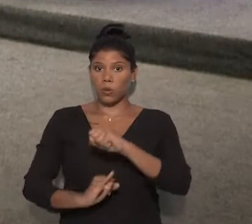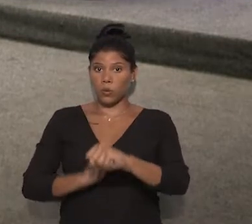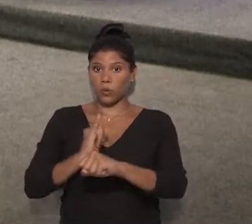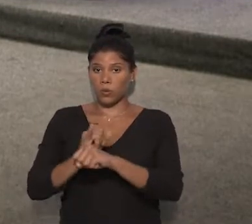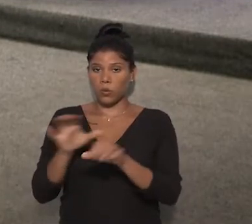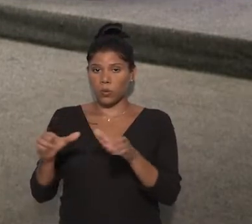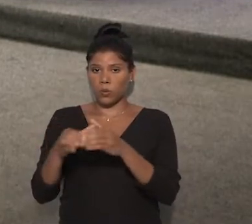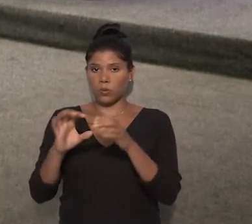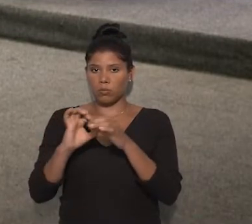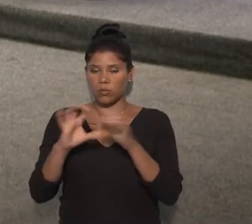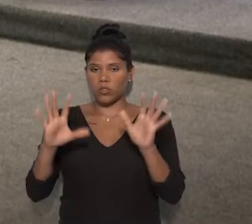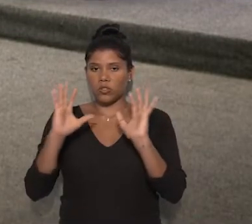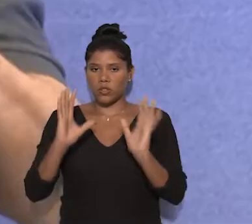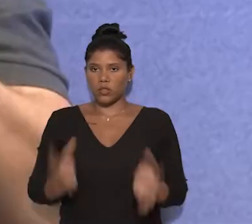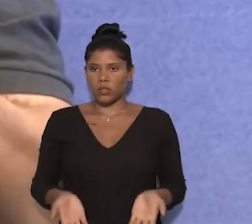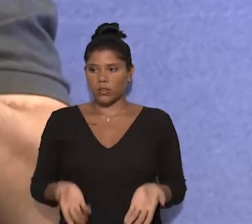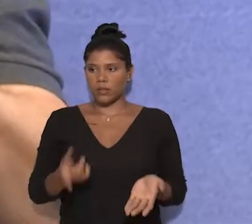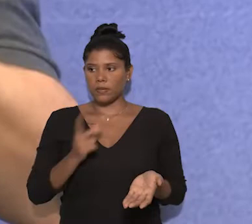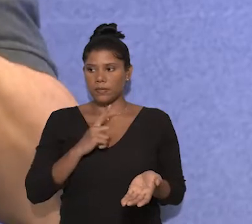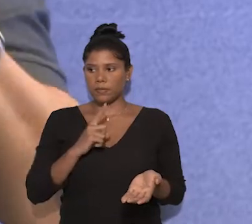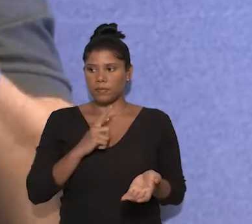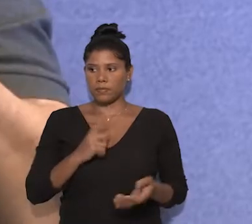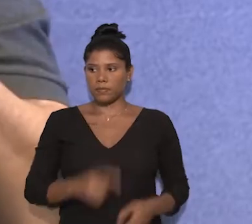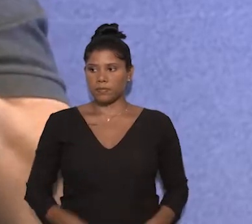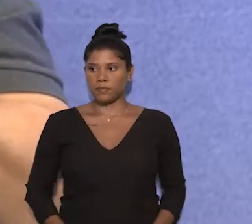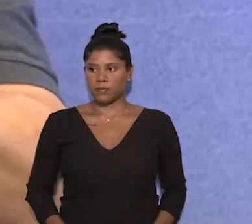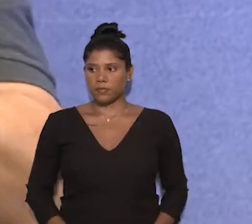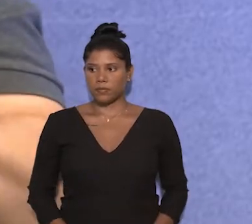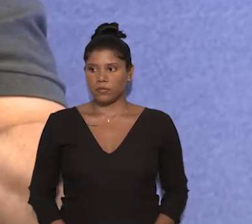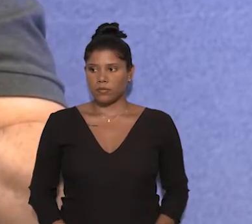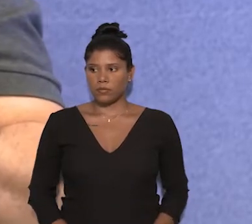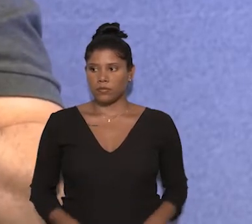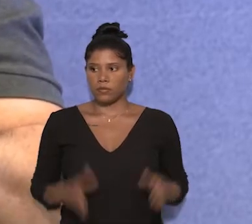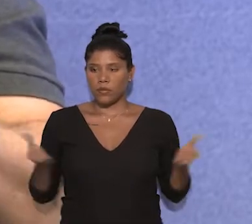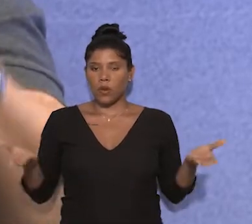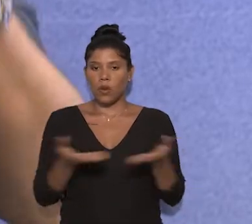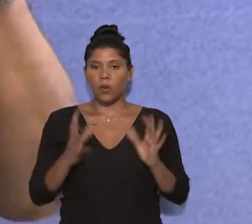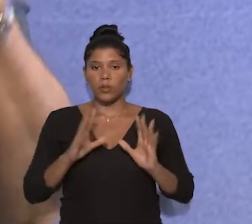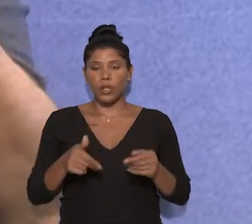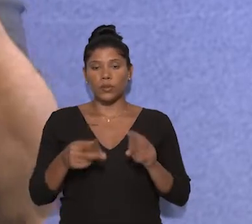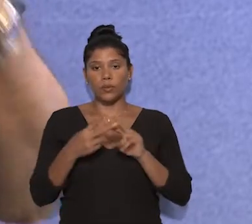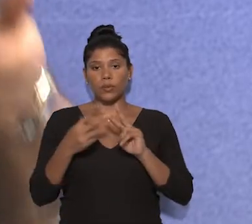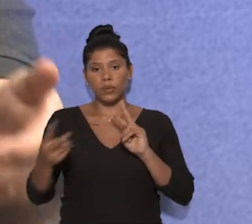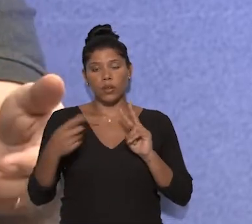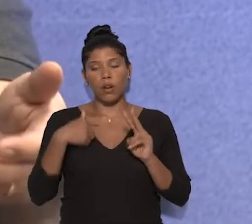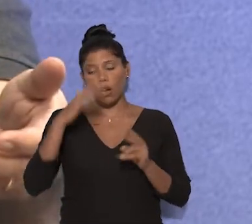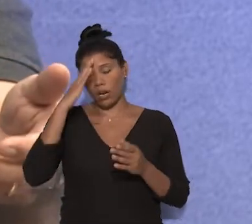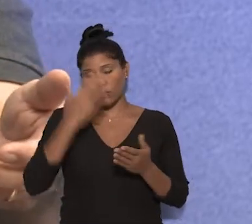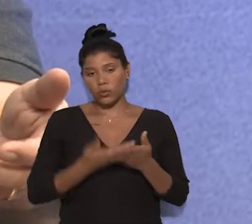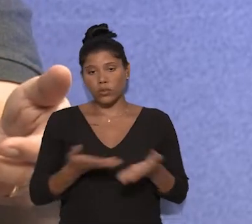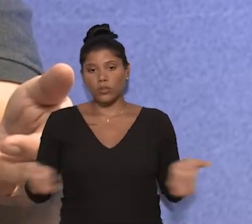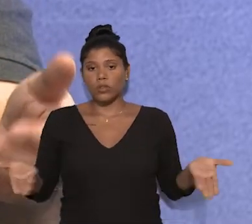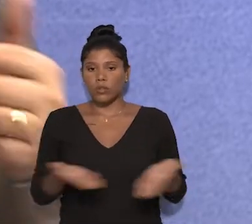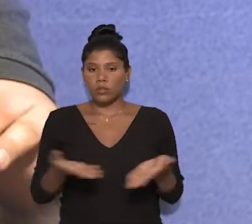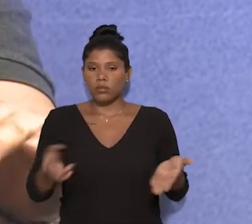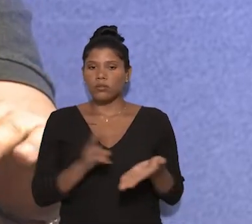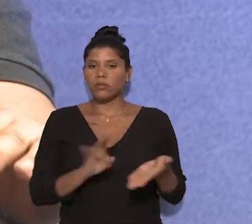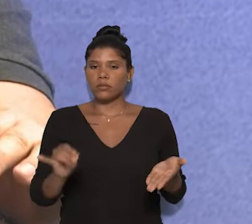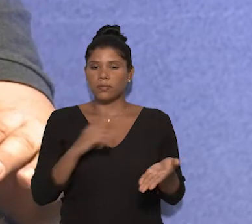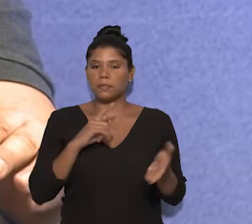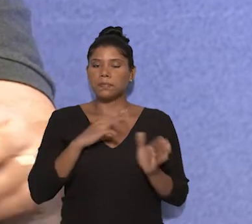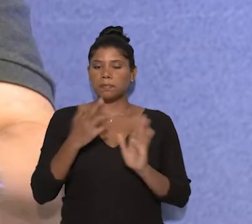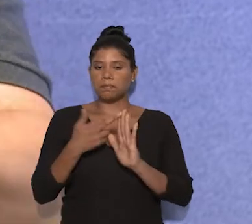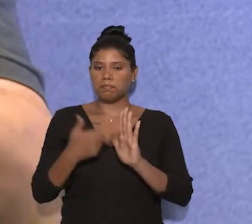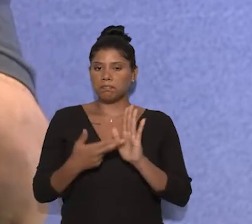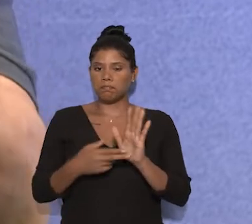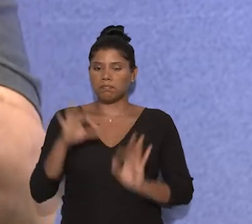O Internacional recebeu a liberação. E é rápido, porque é tudo eletrônico. Hoje é tudo eletrônico. Então, quero crer que ainda hoje o Galhardo também esteja